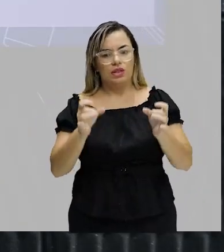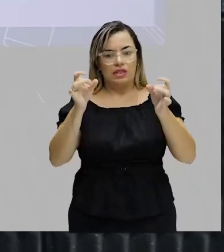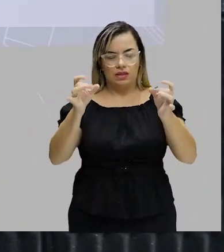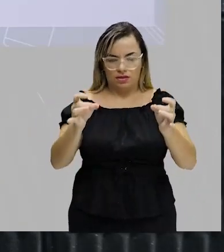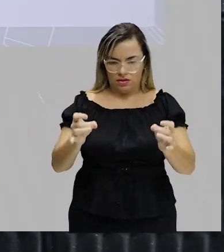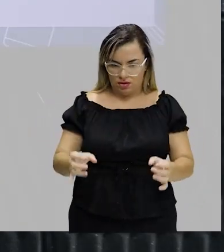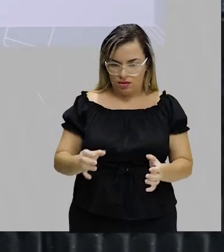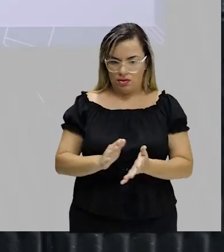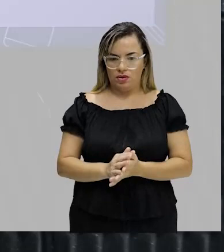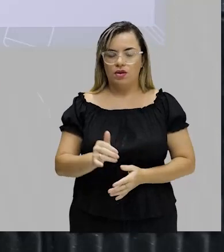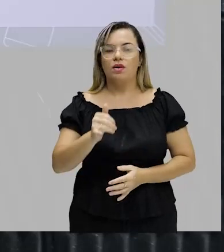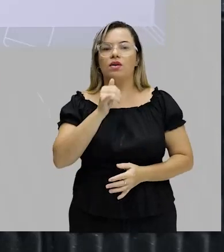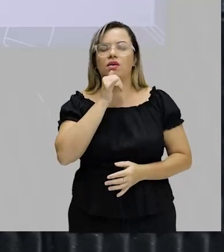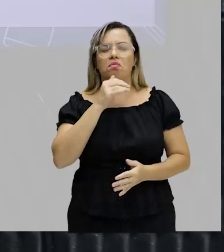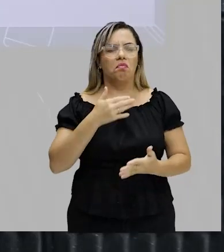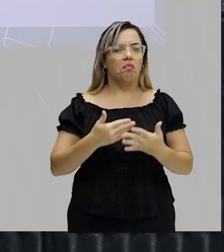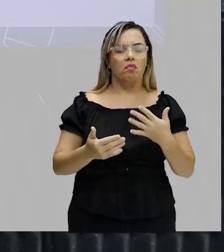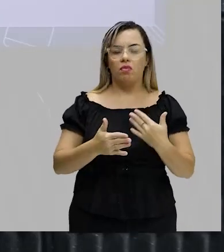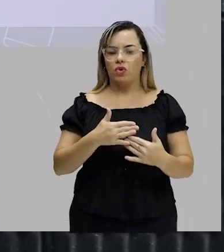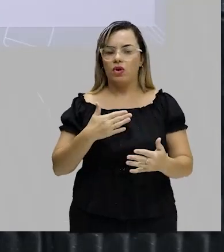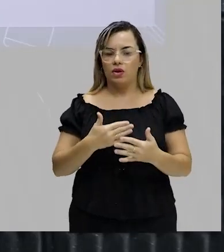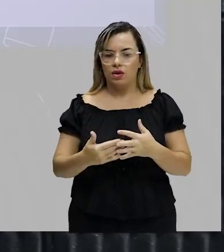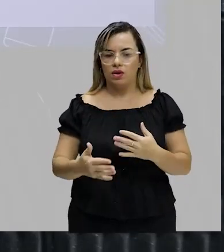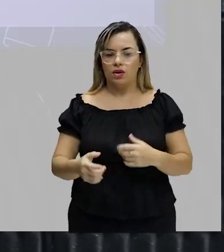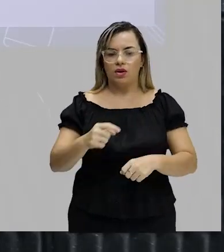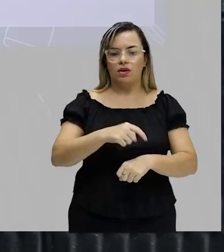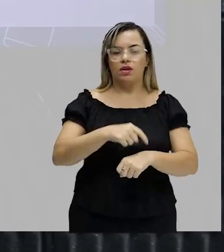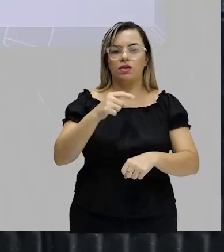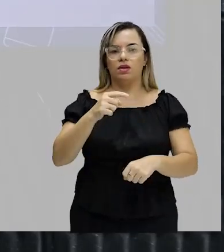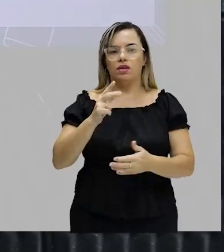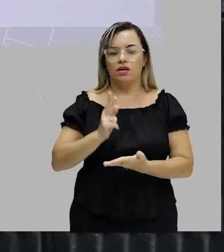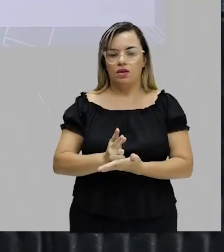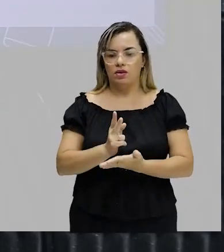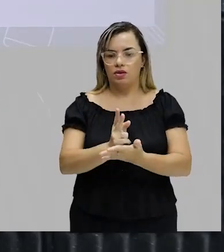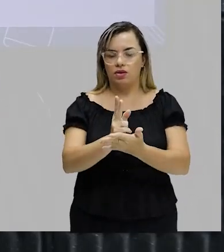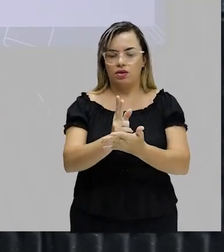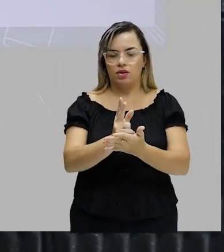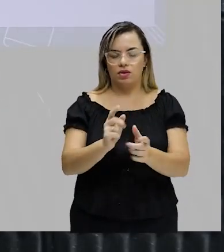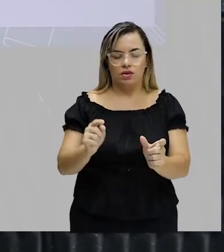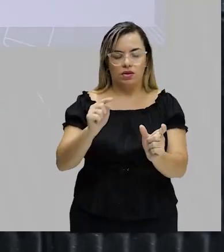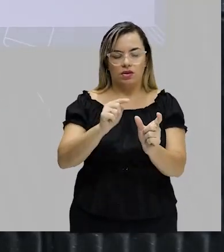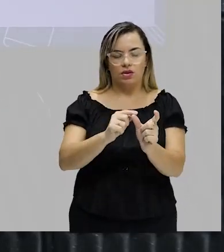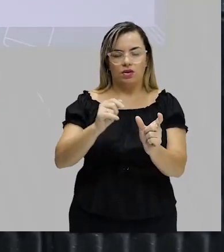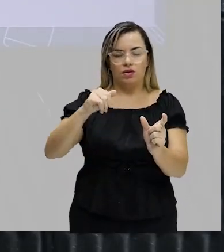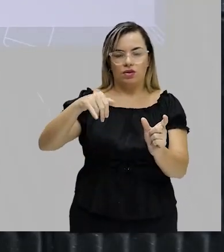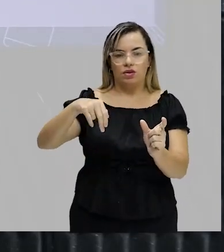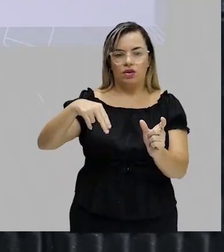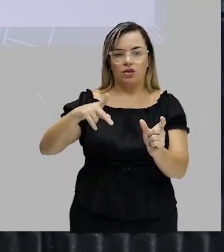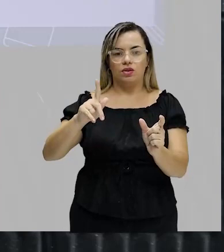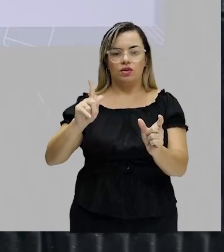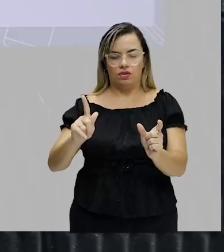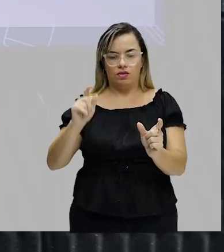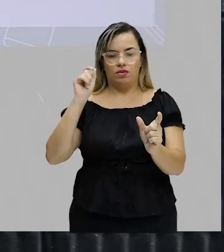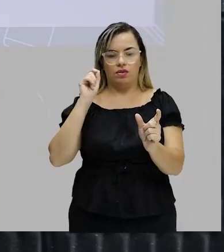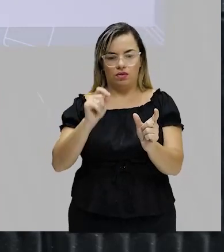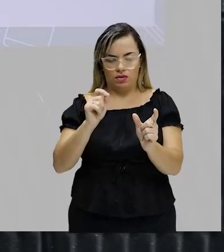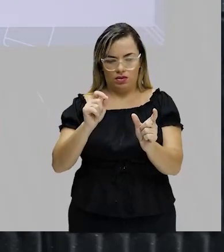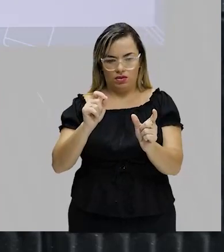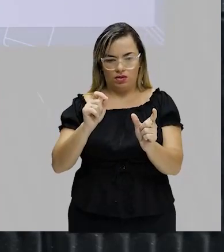exemplo, quando a gente fala de qualquer tempo contínuo, tem que ter o ing. Quando nós estivermos falando de